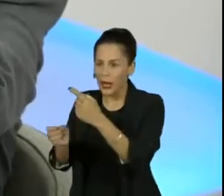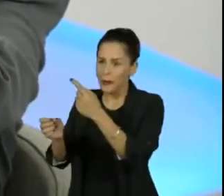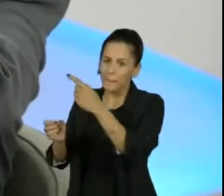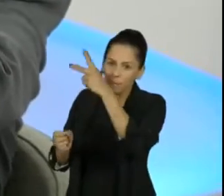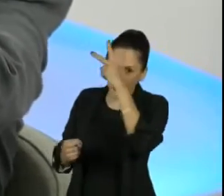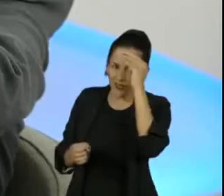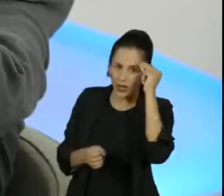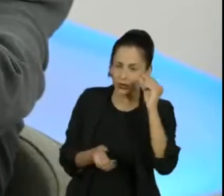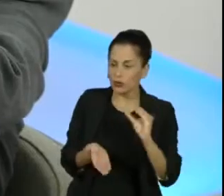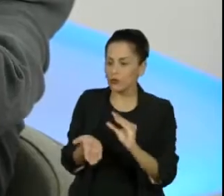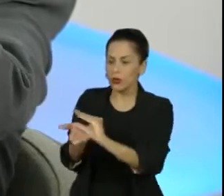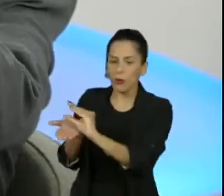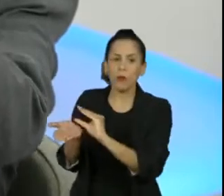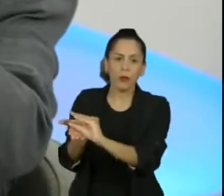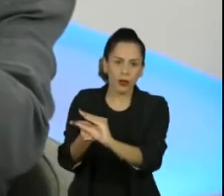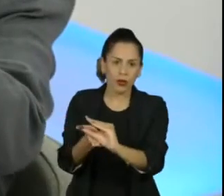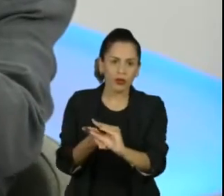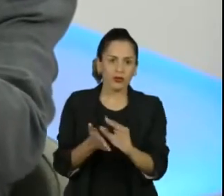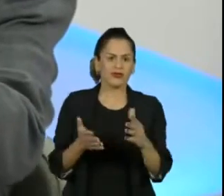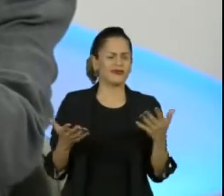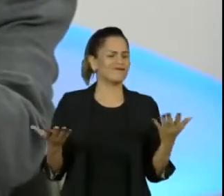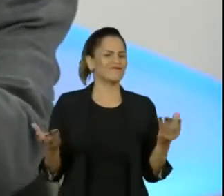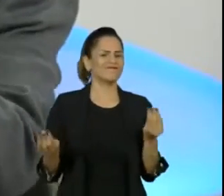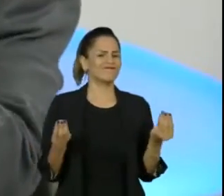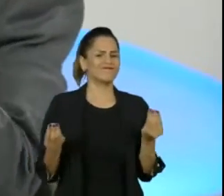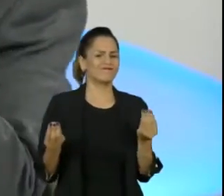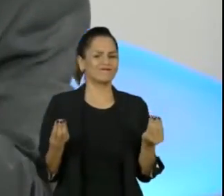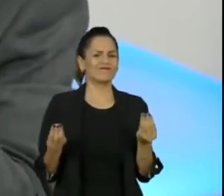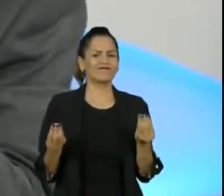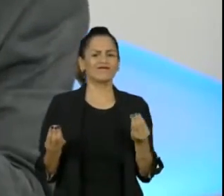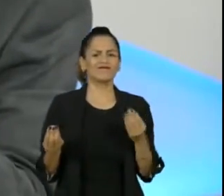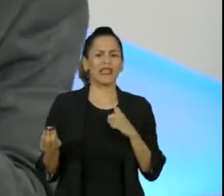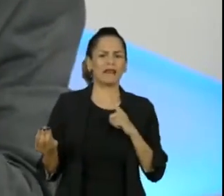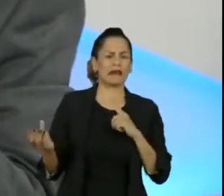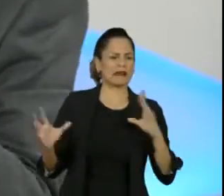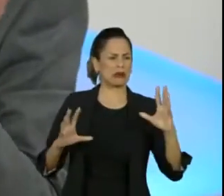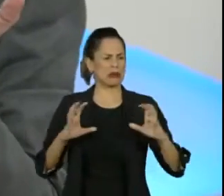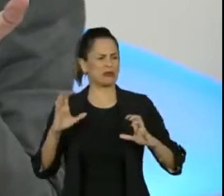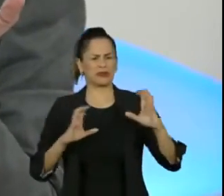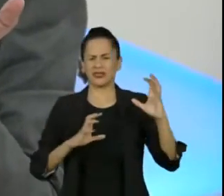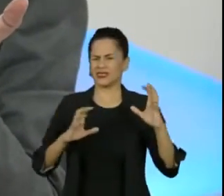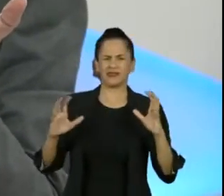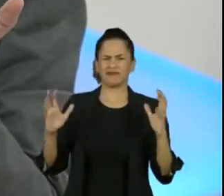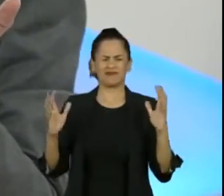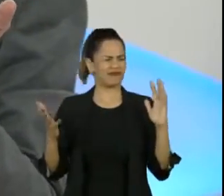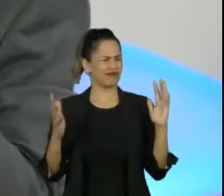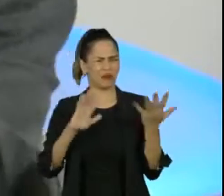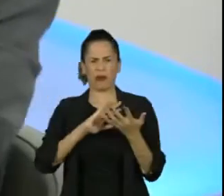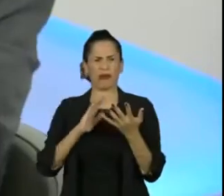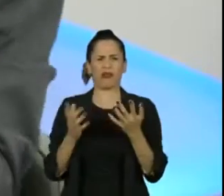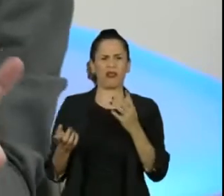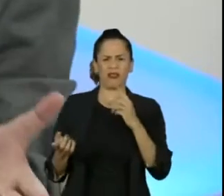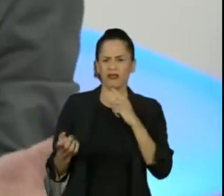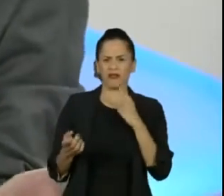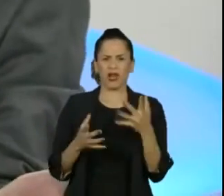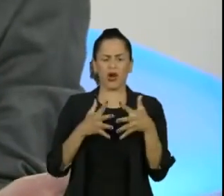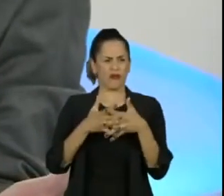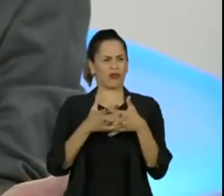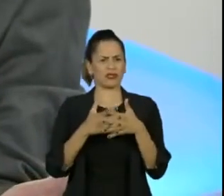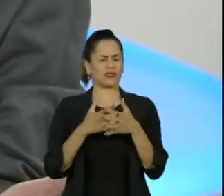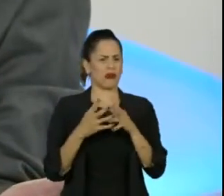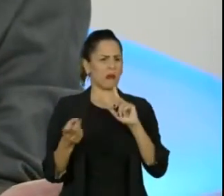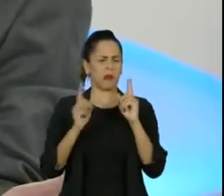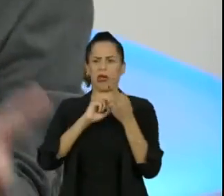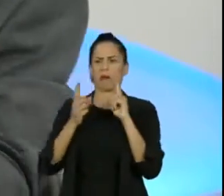Então, quer dizer, a convulsão que houve da fala foi a pior coisa que aconteceu. O mais difícil ele